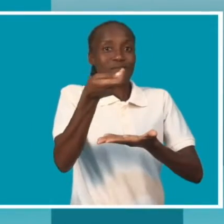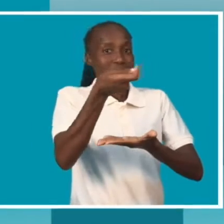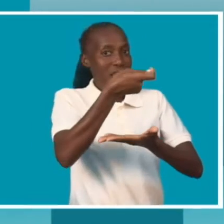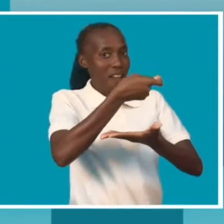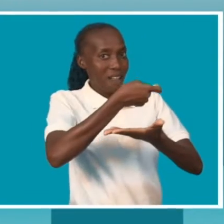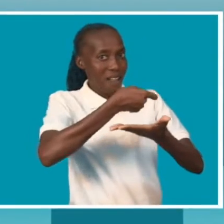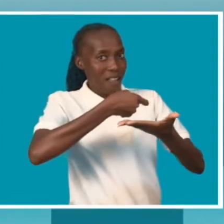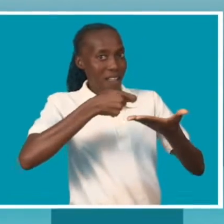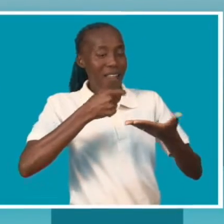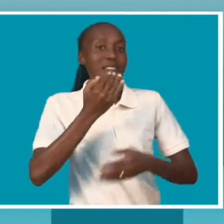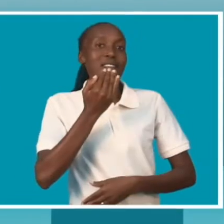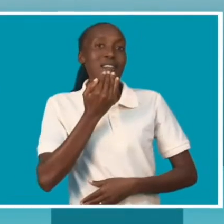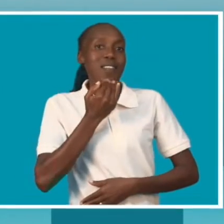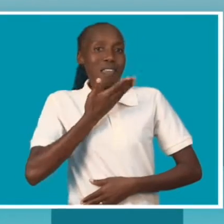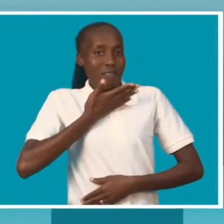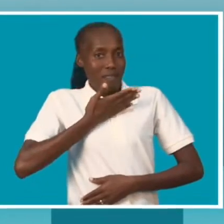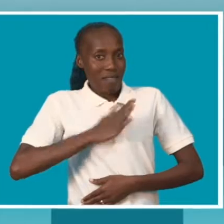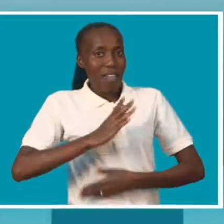quiser aparecer